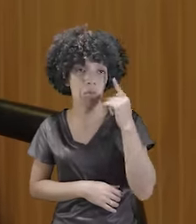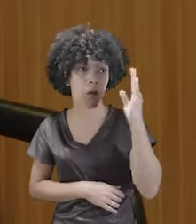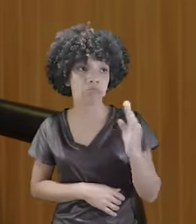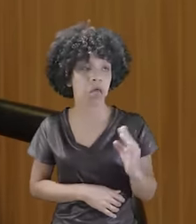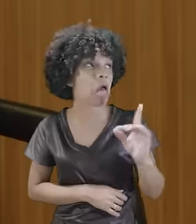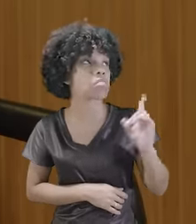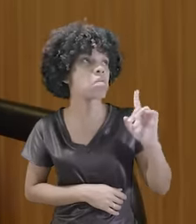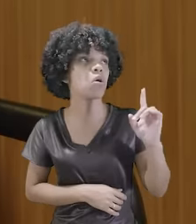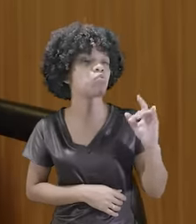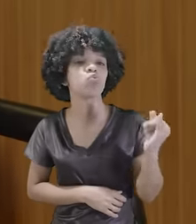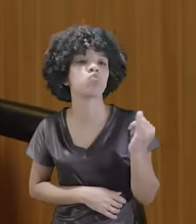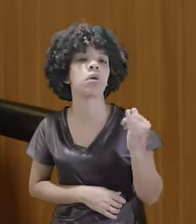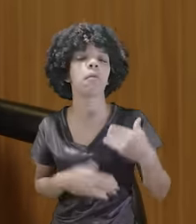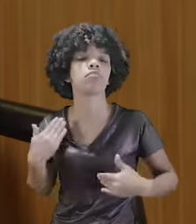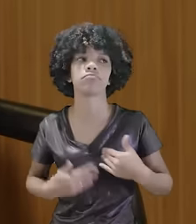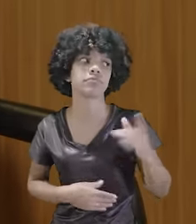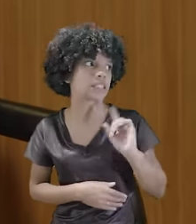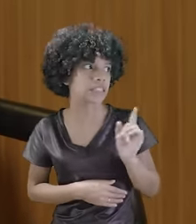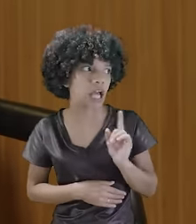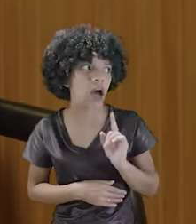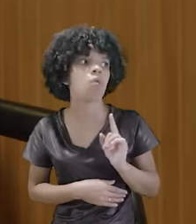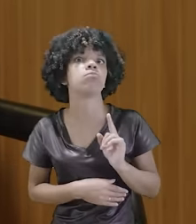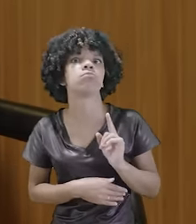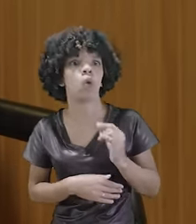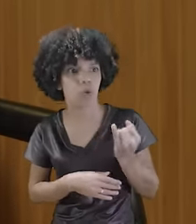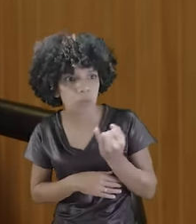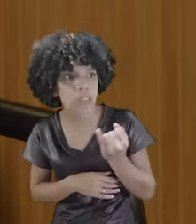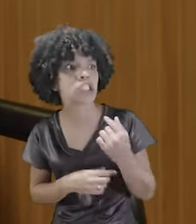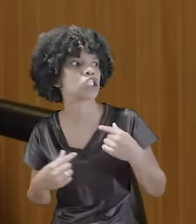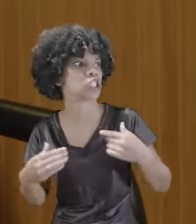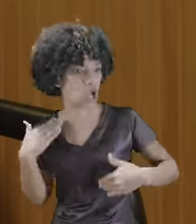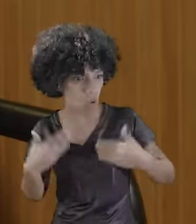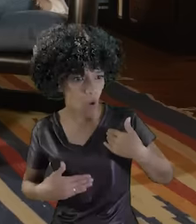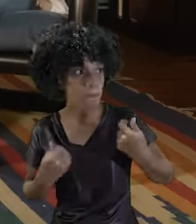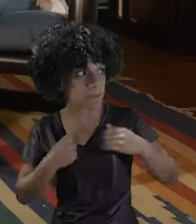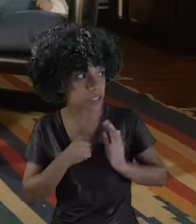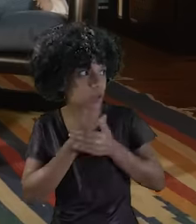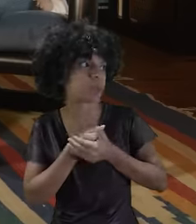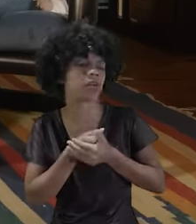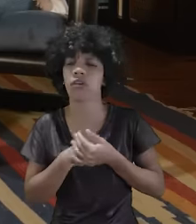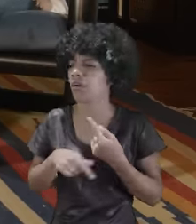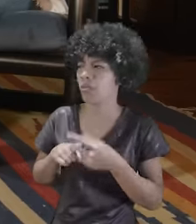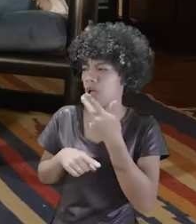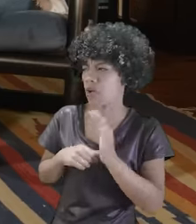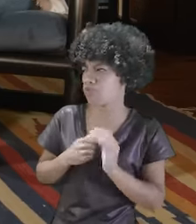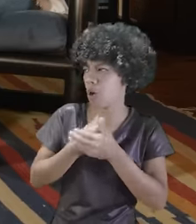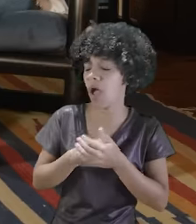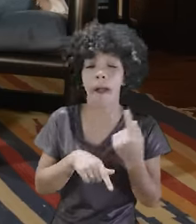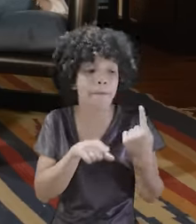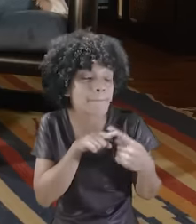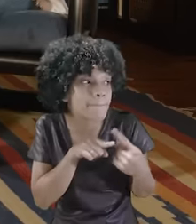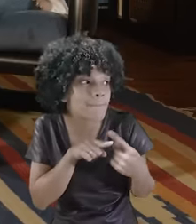Deus não vai olhar para o corpo a gente não importante o corpo tem que cobrir o corpo por quê que vai ser com meu corpo